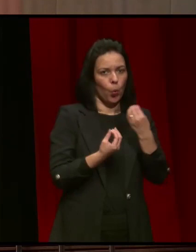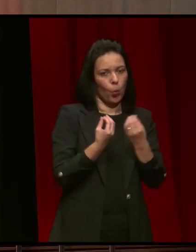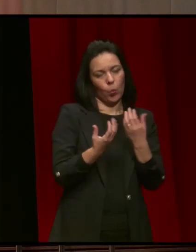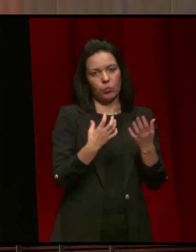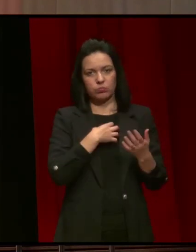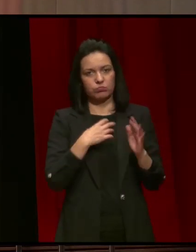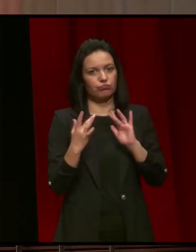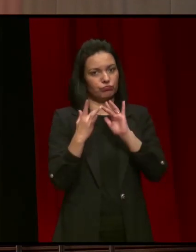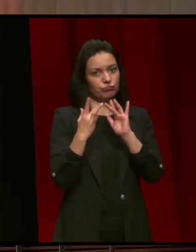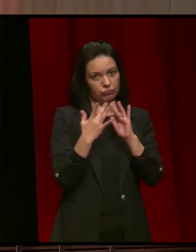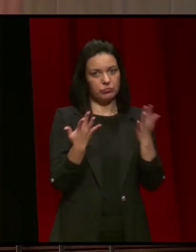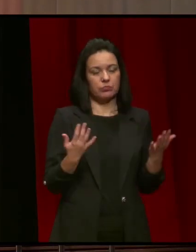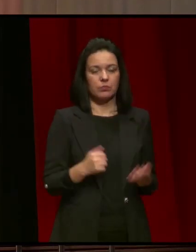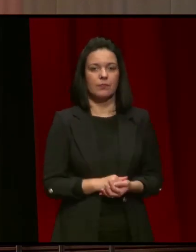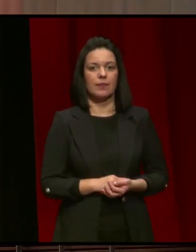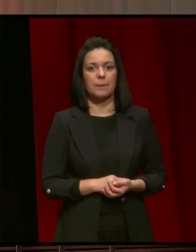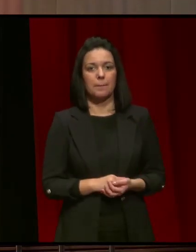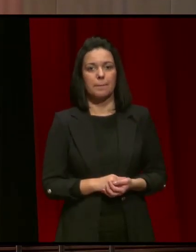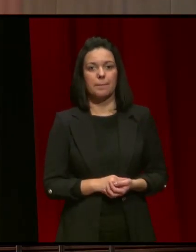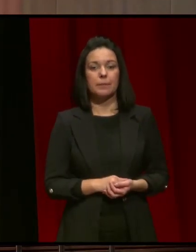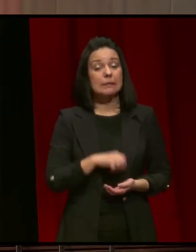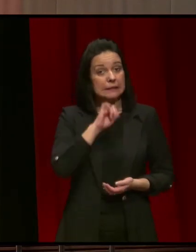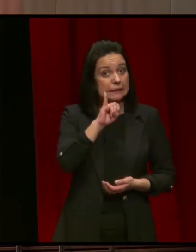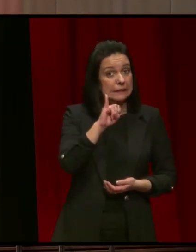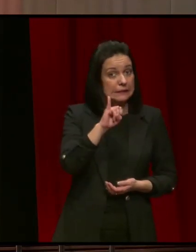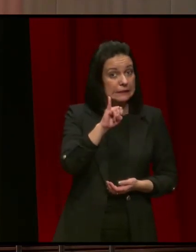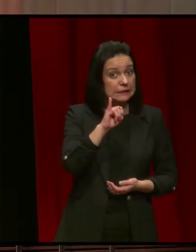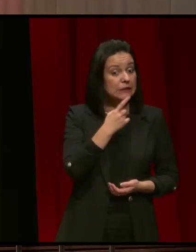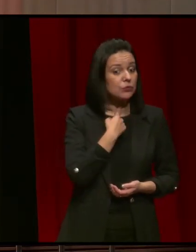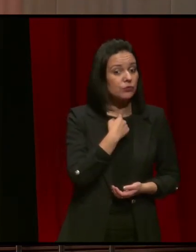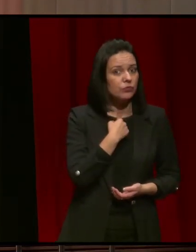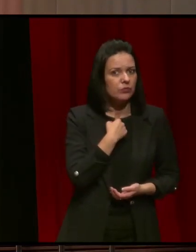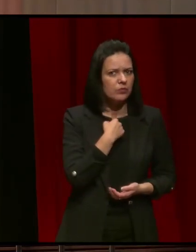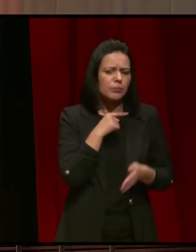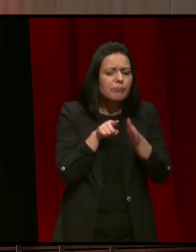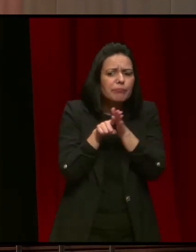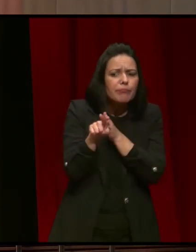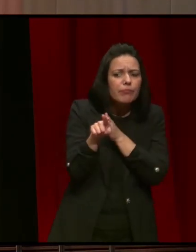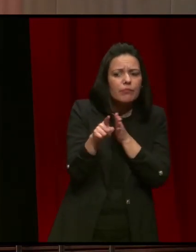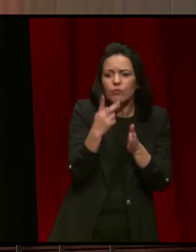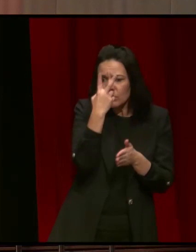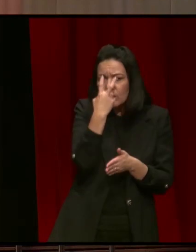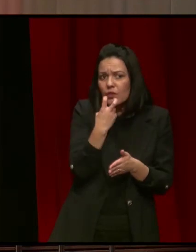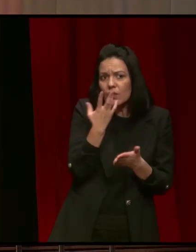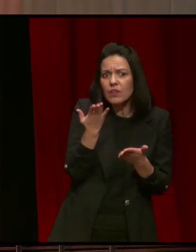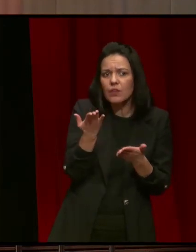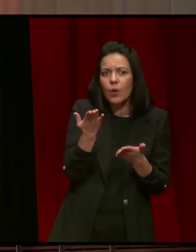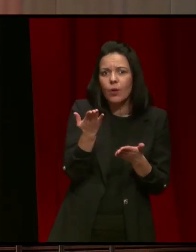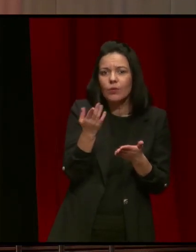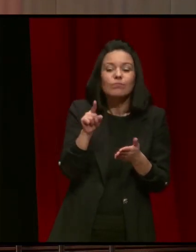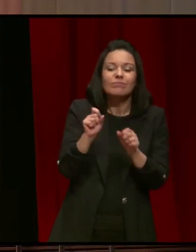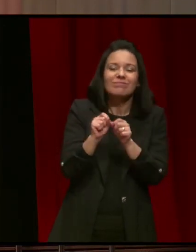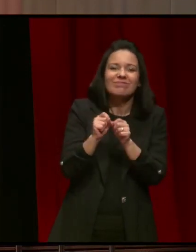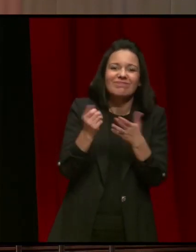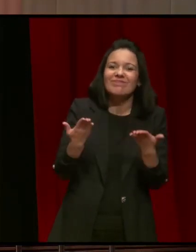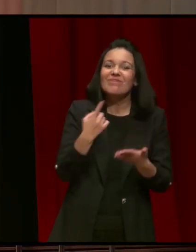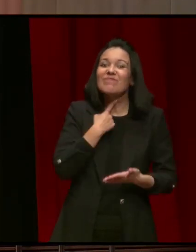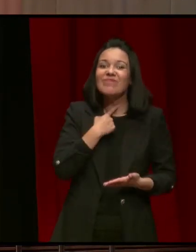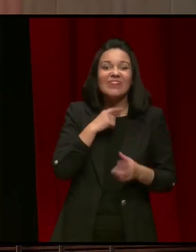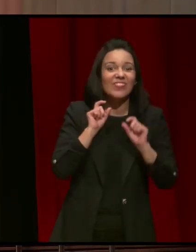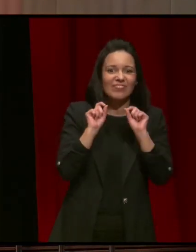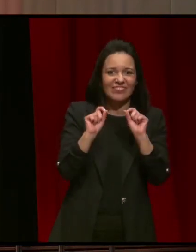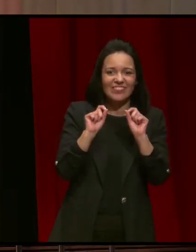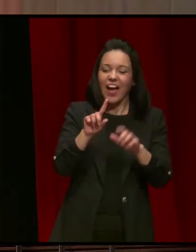dizer... A melhor coisa, quando você quer saber uma coisa, é você perguntar. Pergunta para a pessoa com quem você trabalhar, o que eles querem. Eles não vão falar